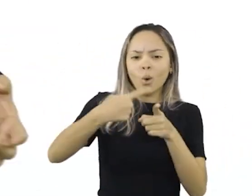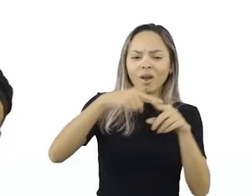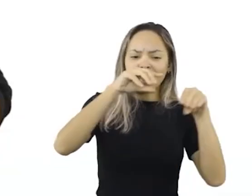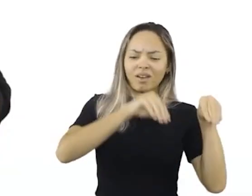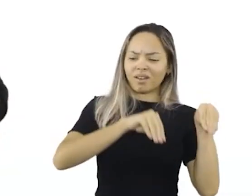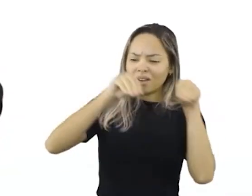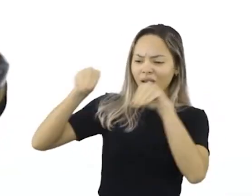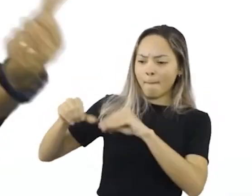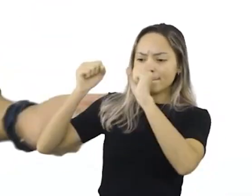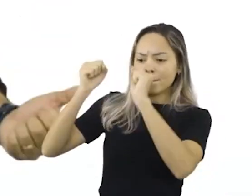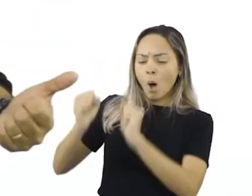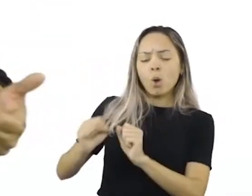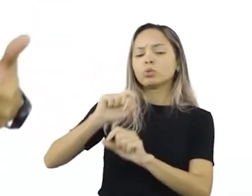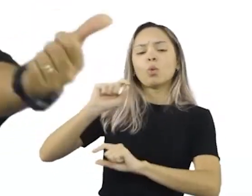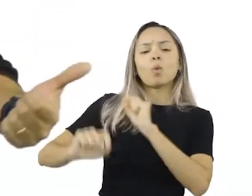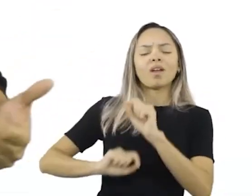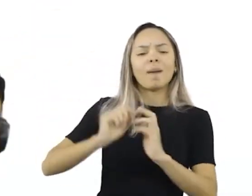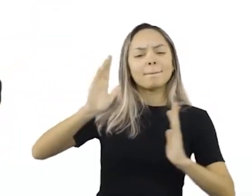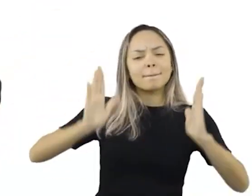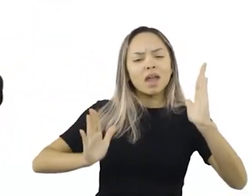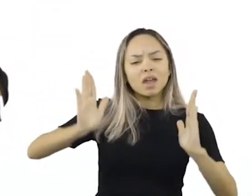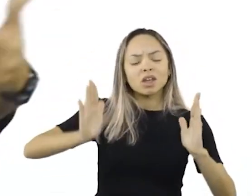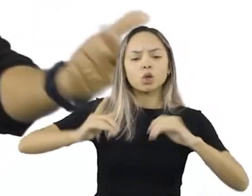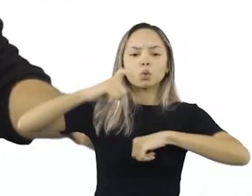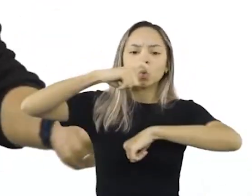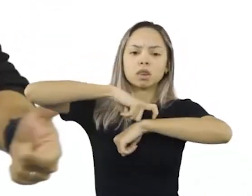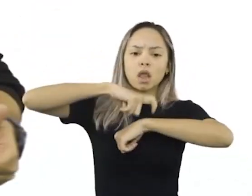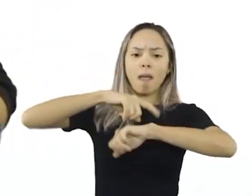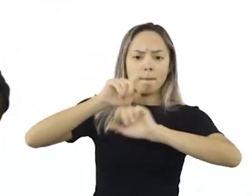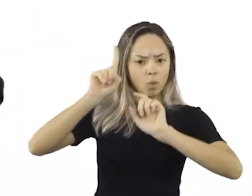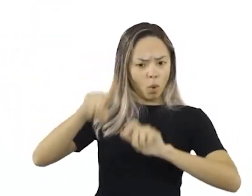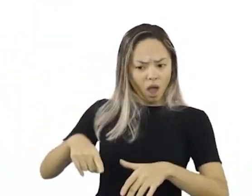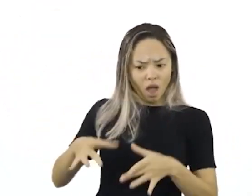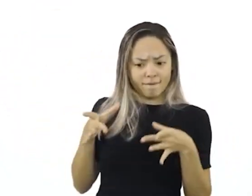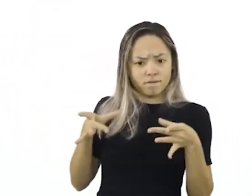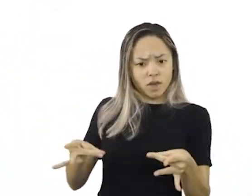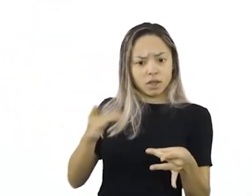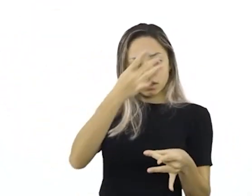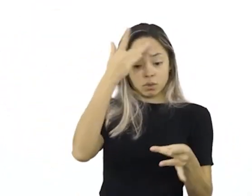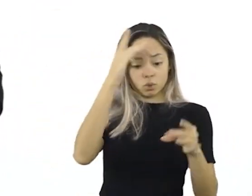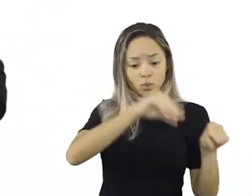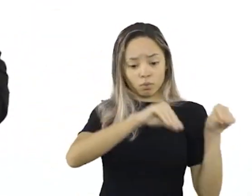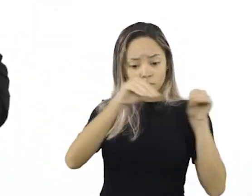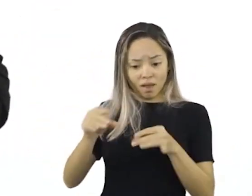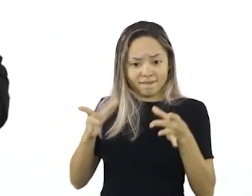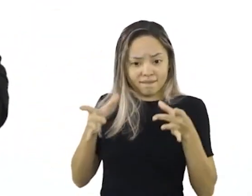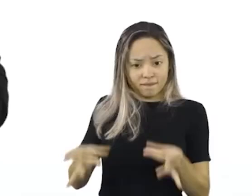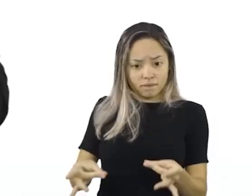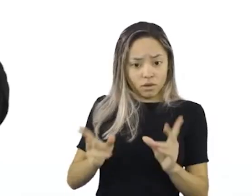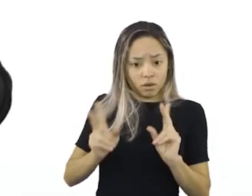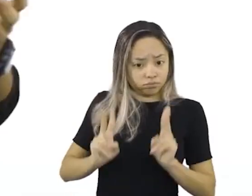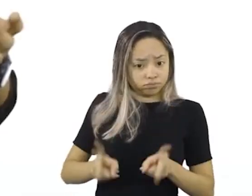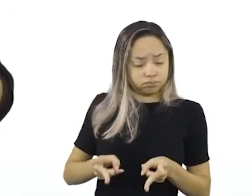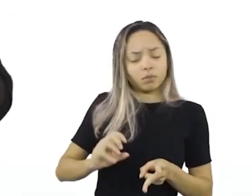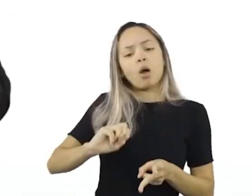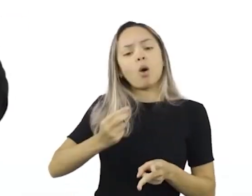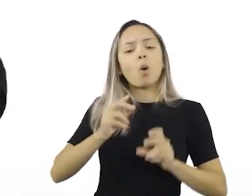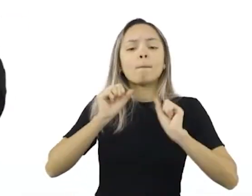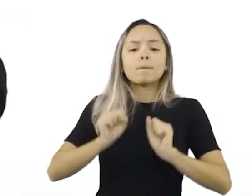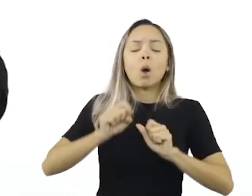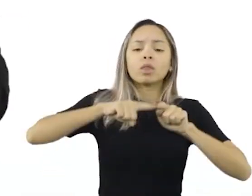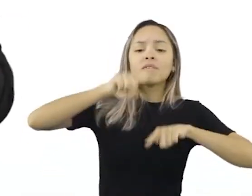pode variar de acordo com o tempo, no caso, se ela for permanente ou se ela for temporária. Ela pode